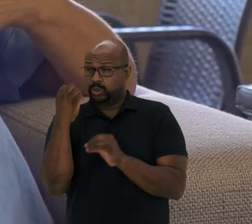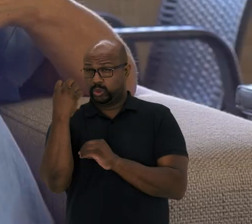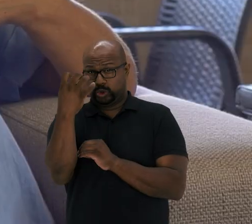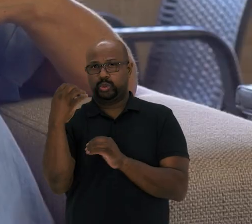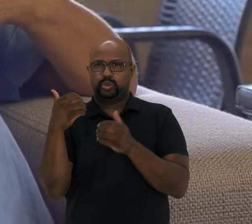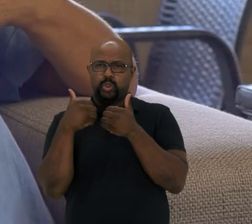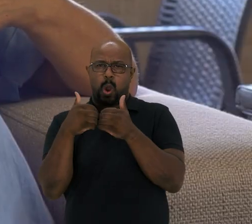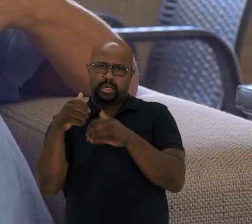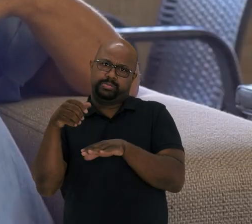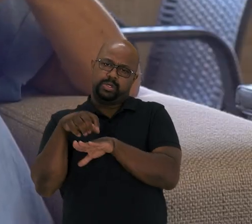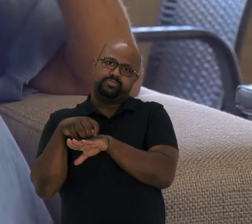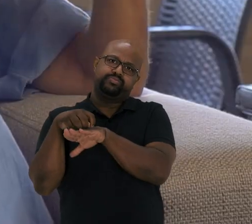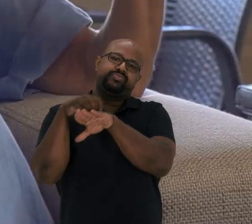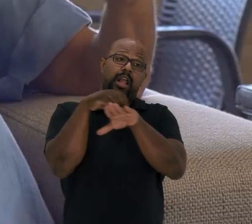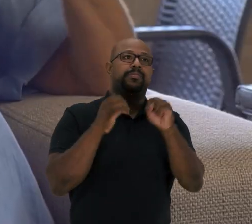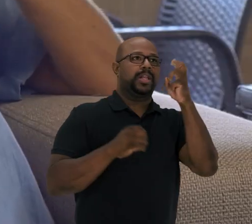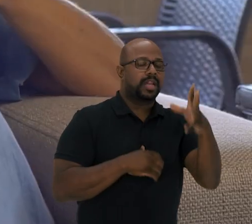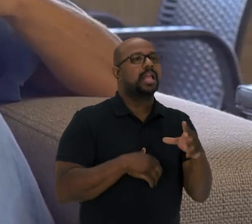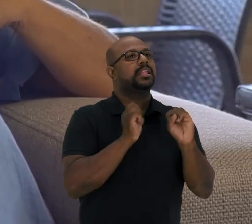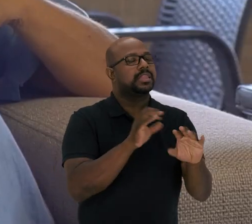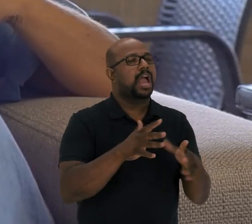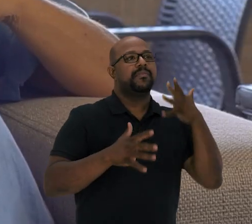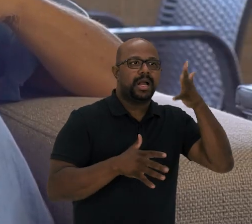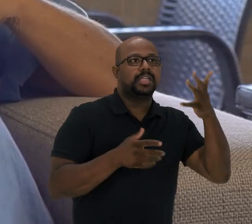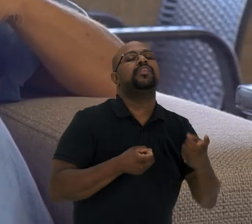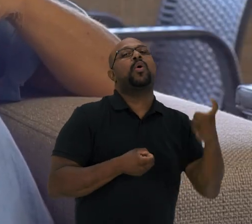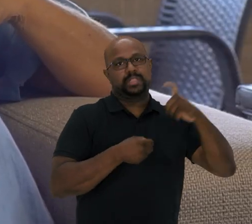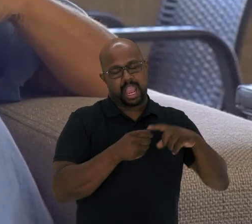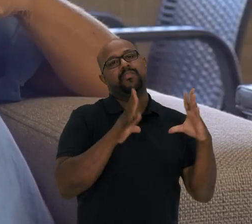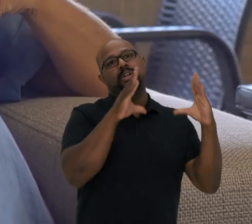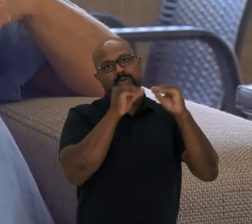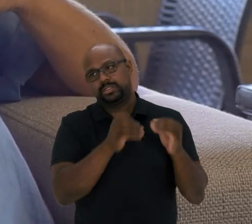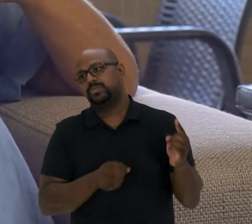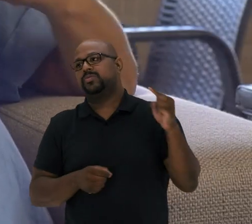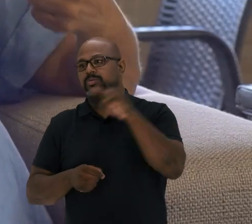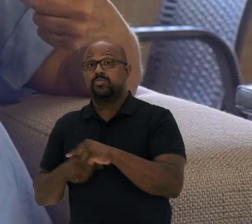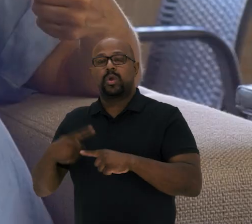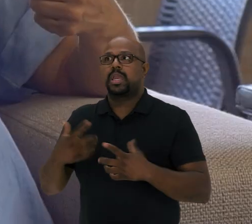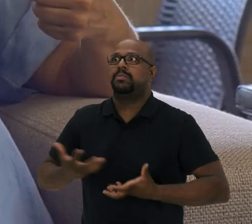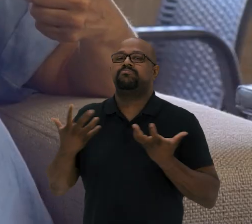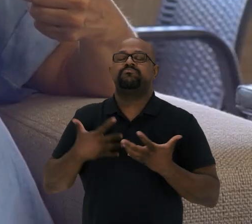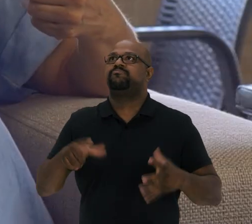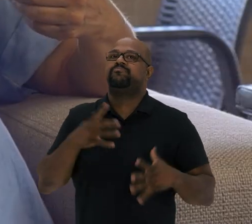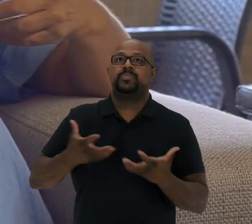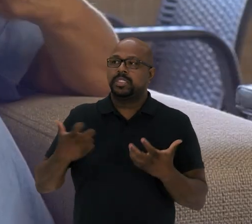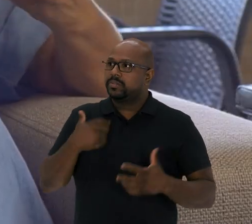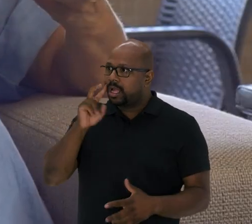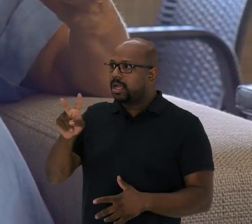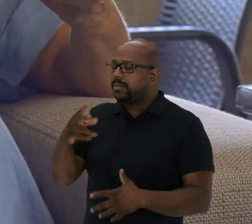lá de madrugada, dava as palestras e voltava à noite, porque era tal o entusiasmo dele que a gente